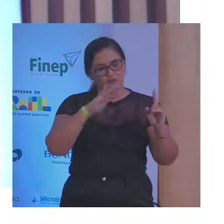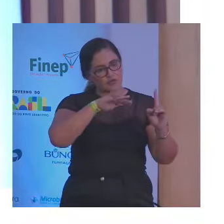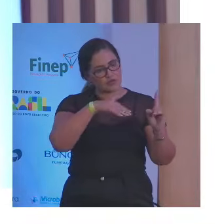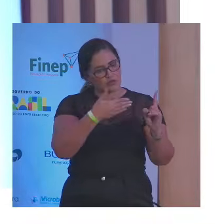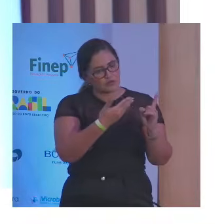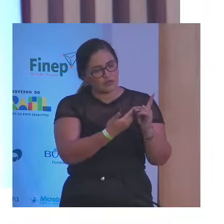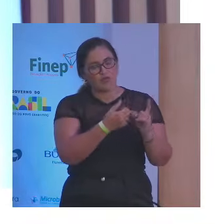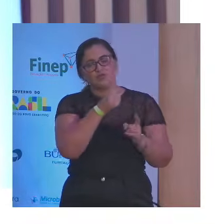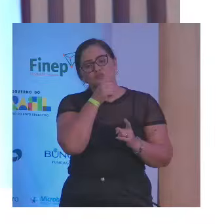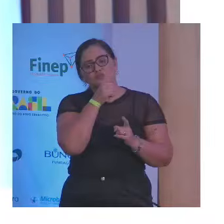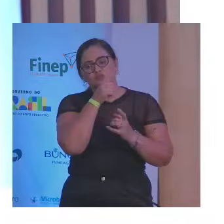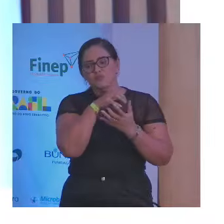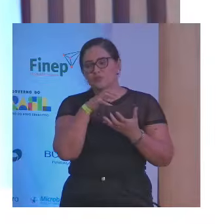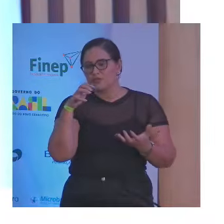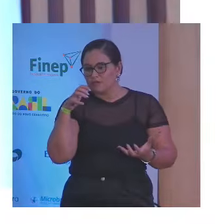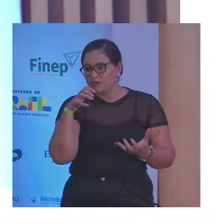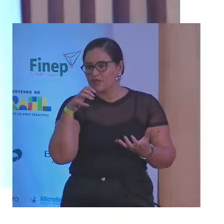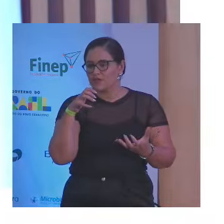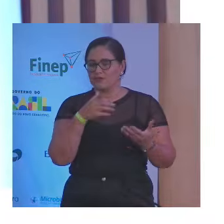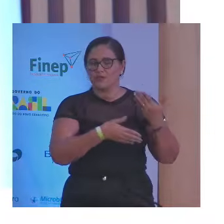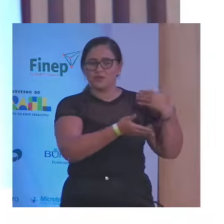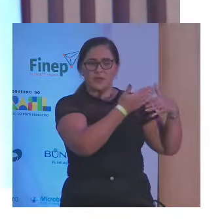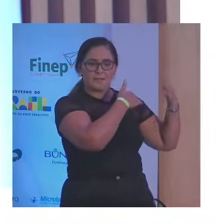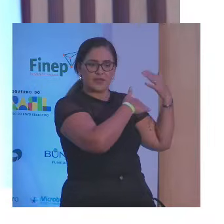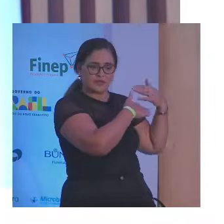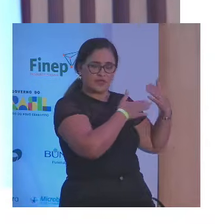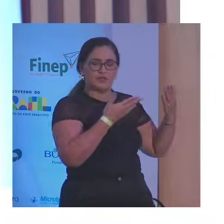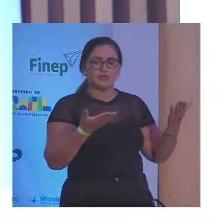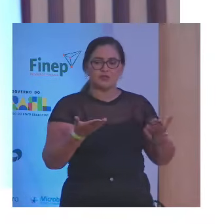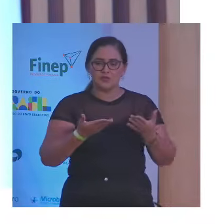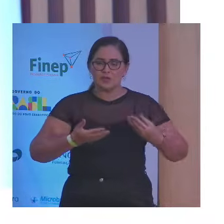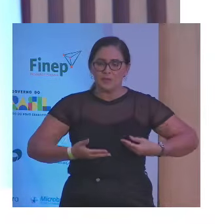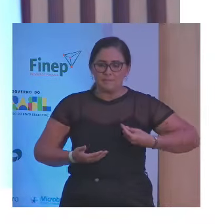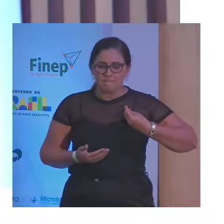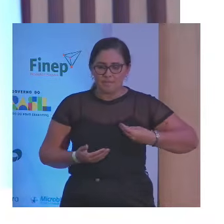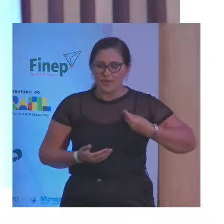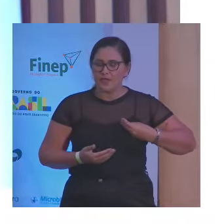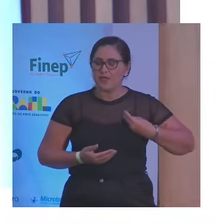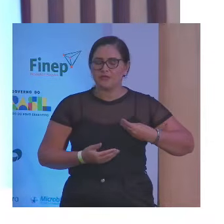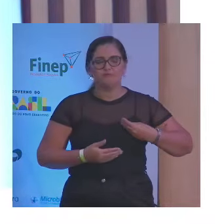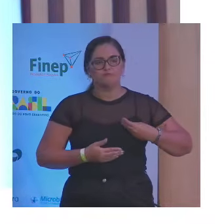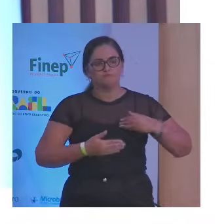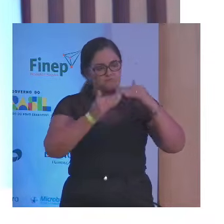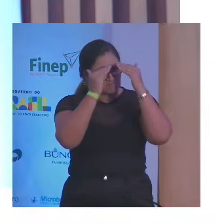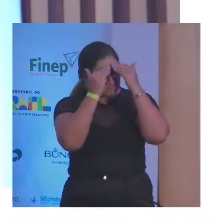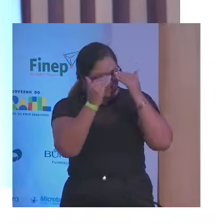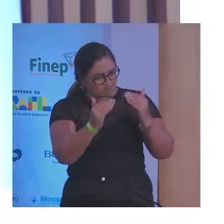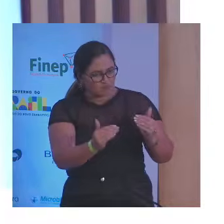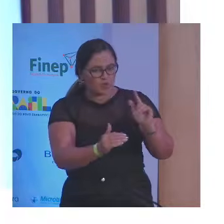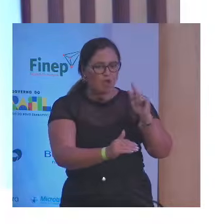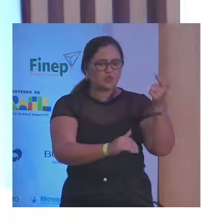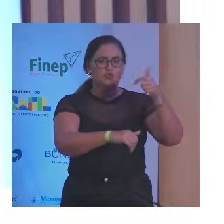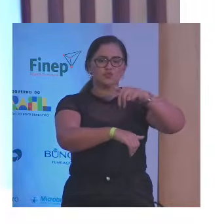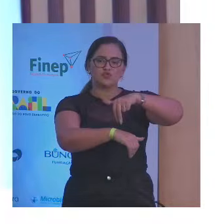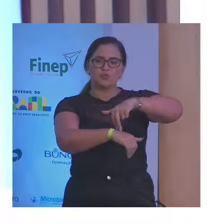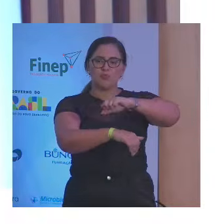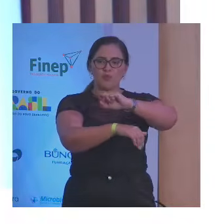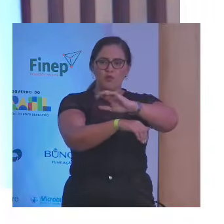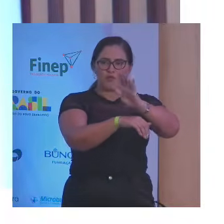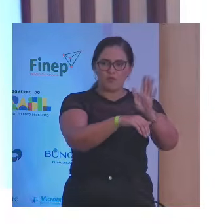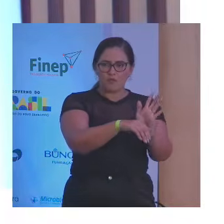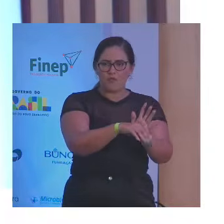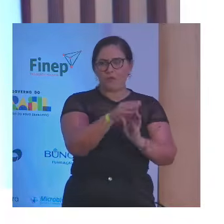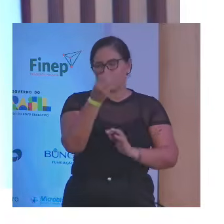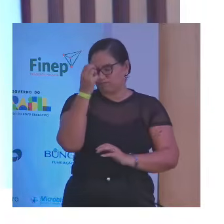aos anciãos, tanto do passado quanto do presente, e estender nosso respeito a outros povos originários que, com